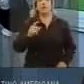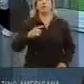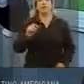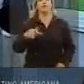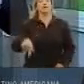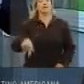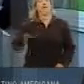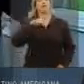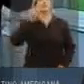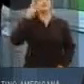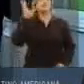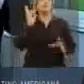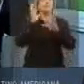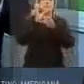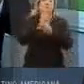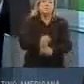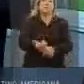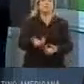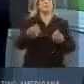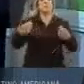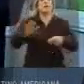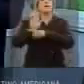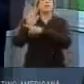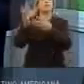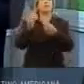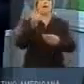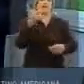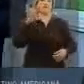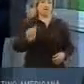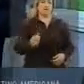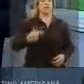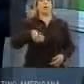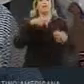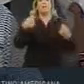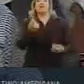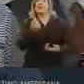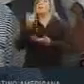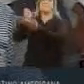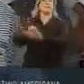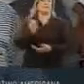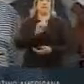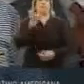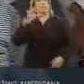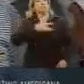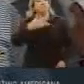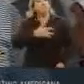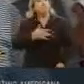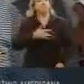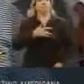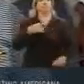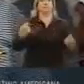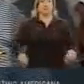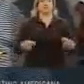com a África, uma dívida porque a gente não pode pagar em dinheiro, a gente tem que pagar em xerto, em solidariedade. Então, o que é que